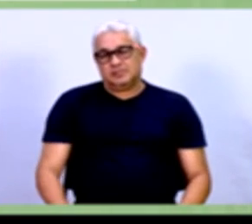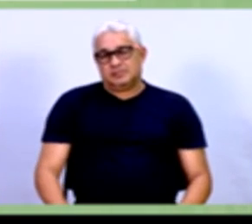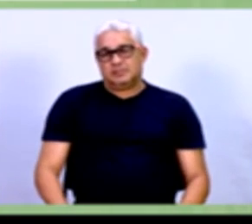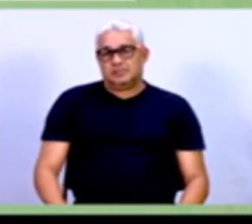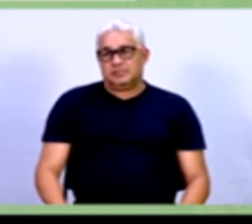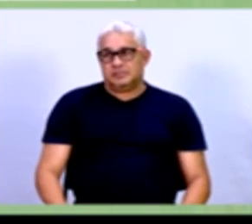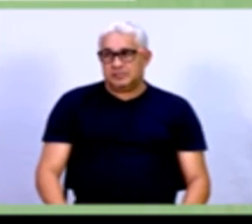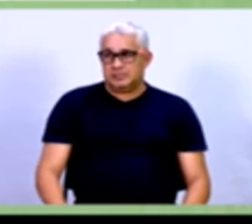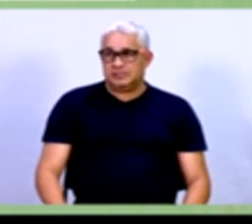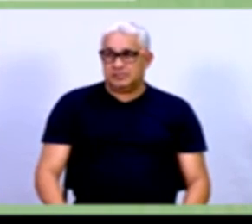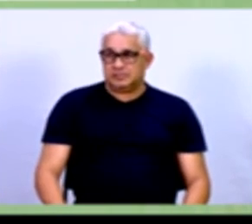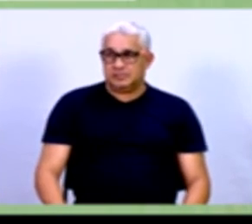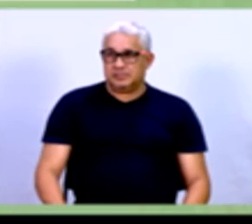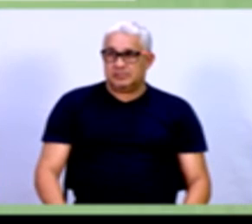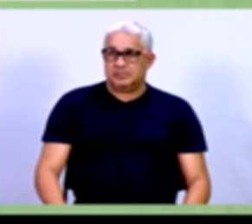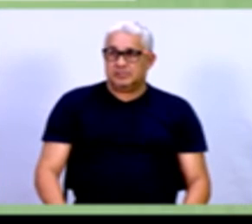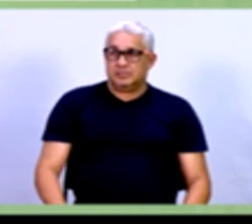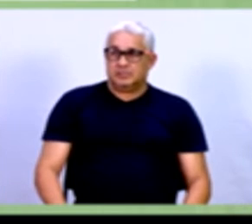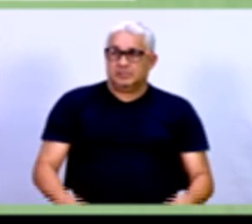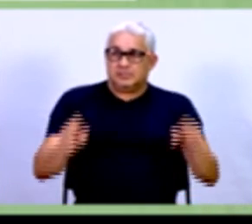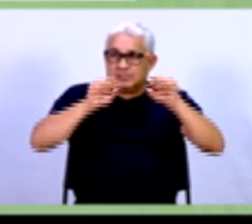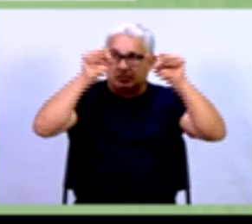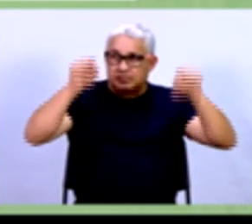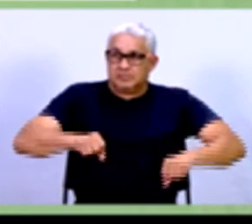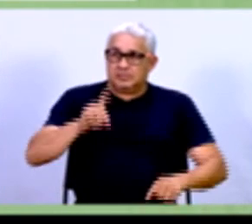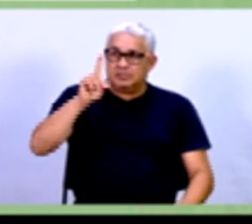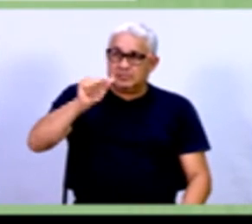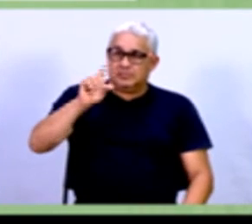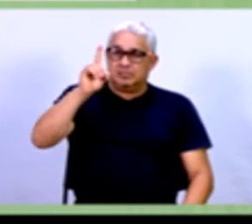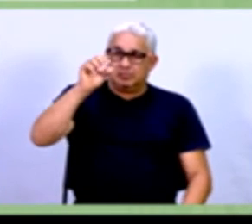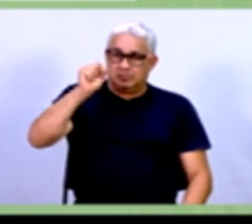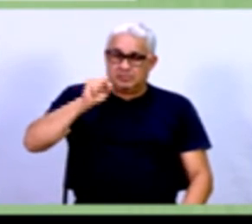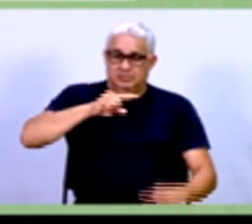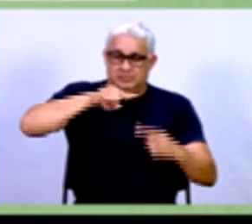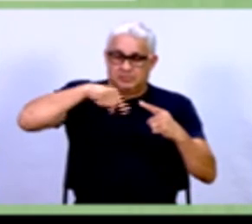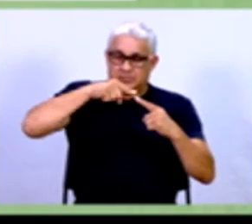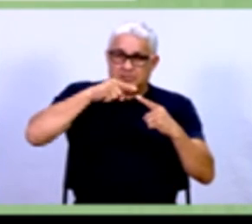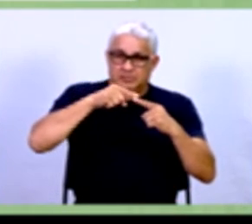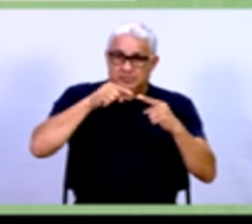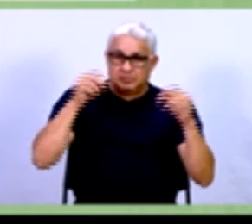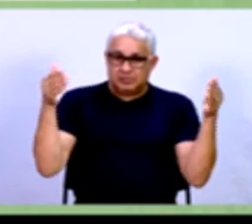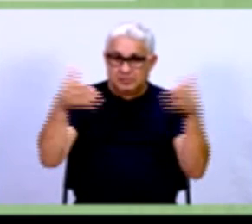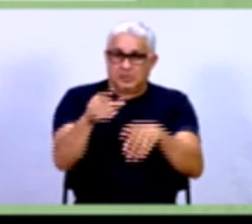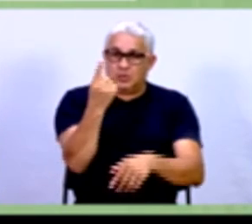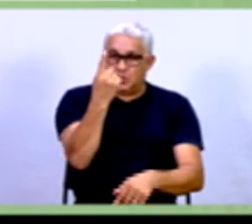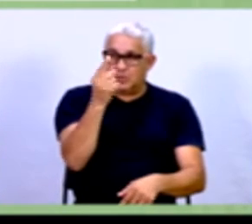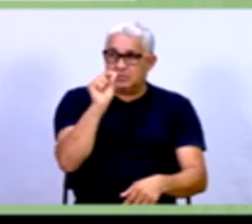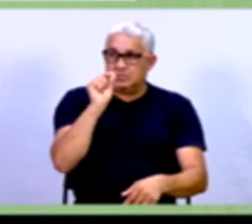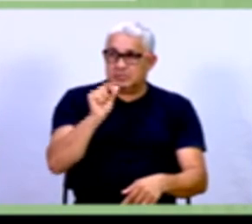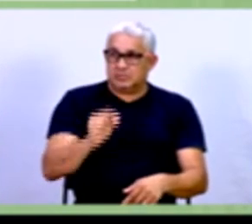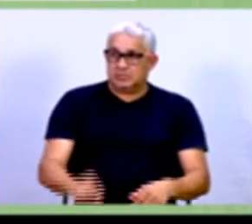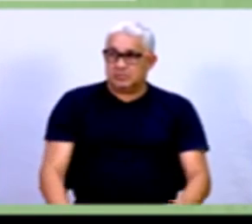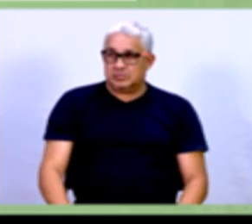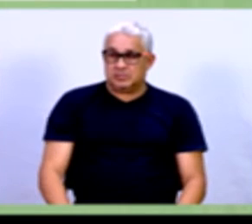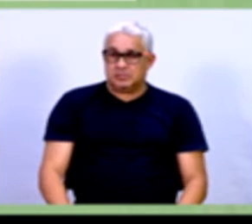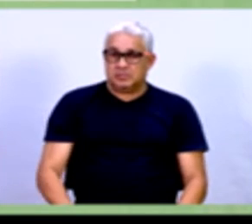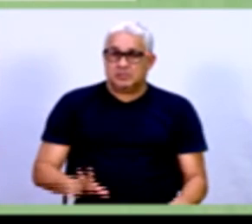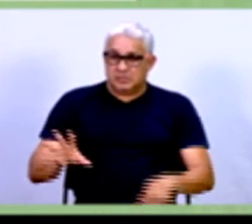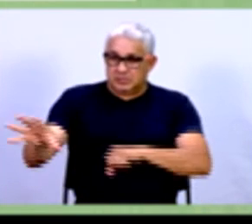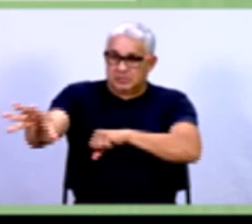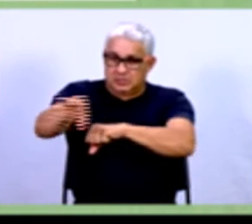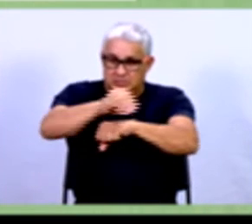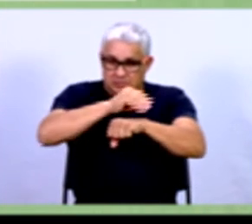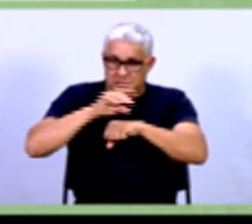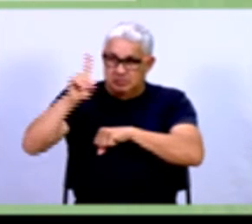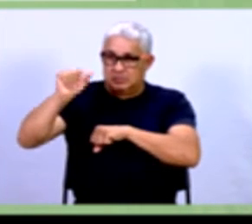E o registro sistemático de dados com um fim específico, e isso nada mais é que a nossa coleta de dados.